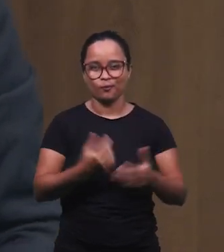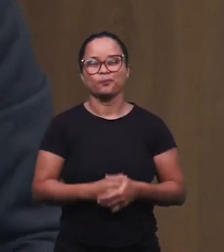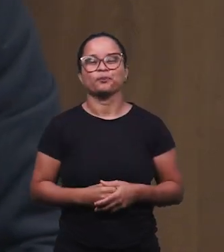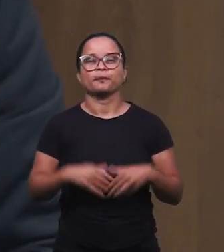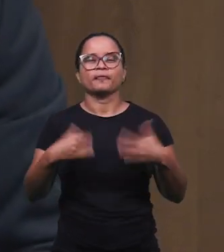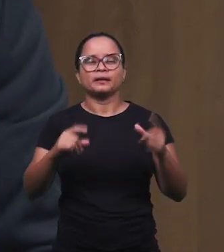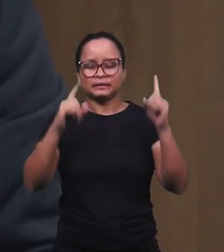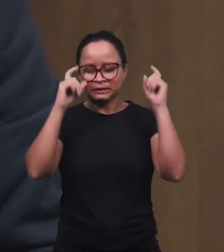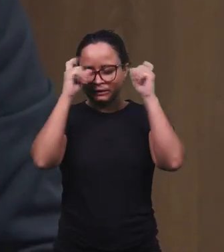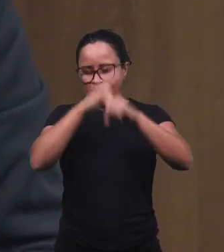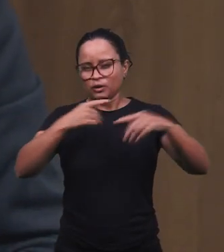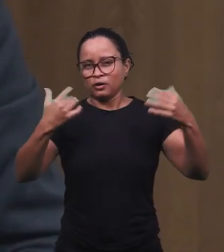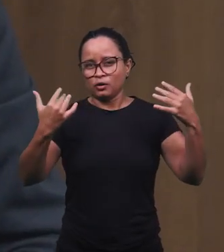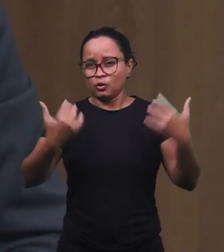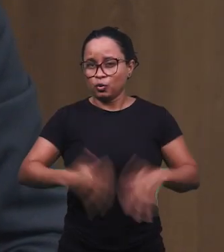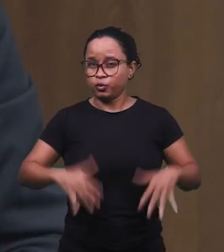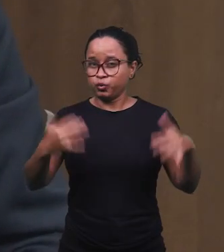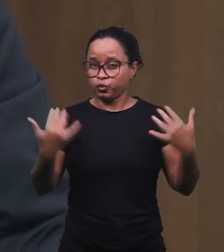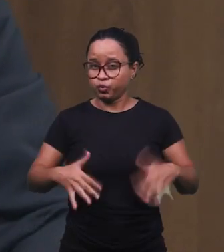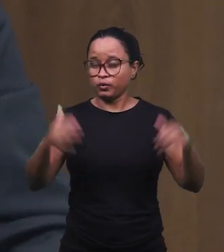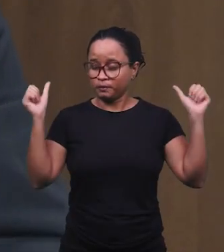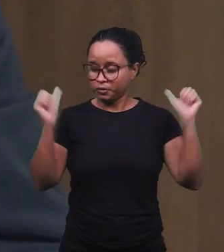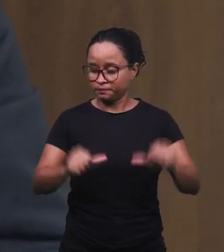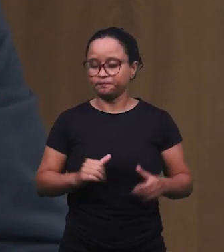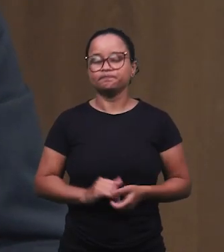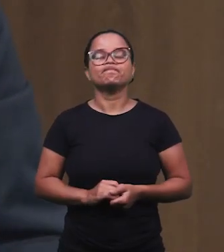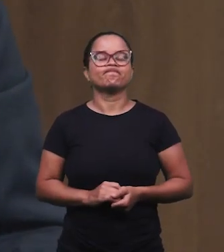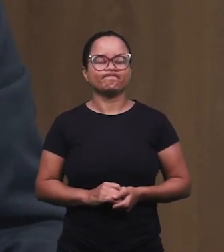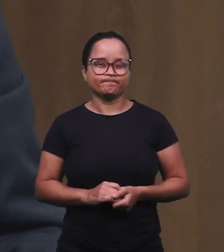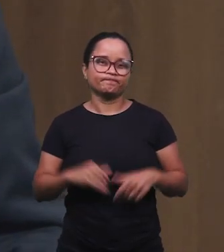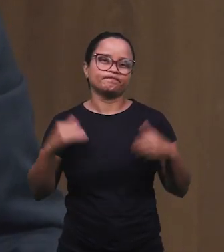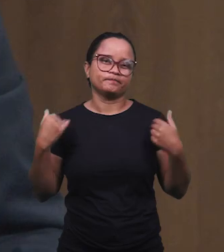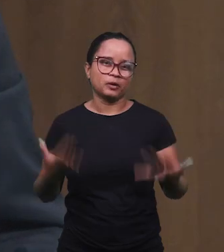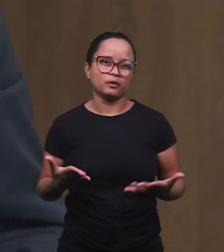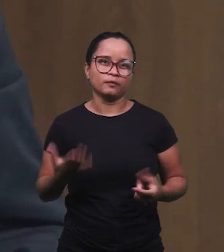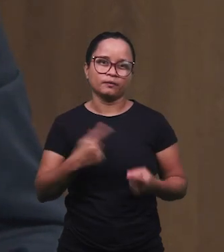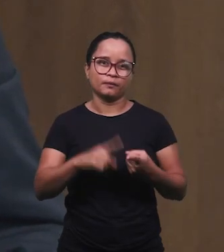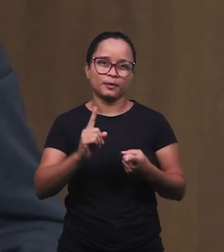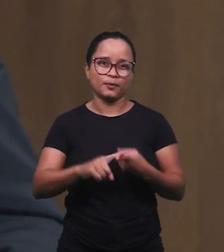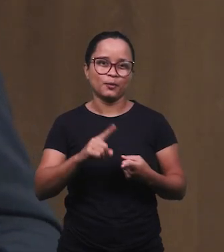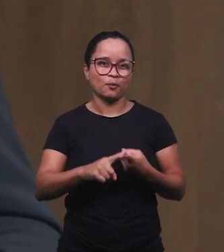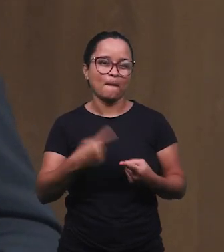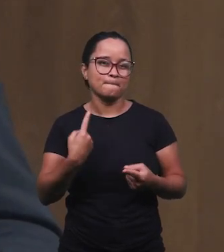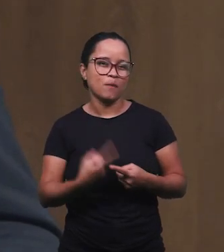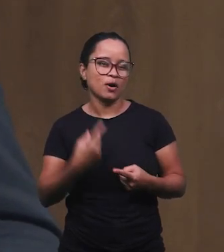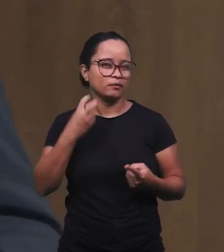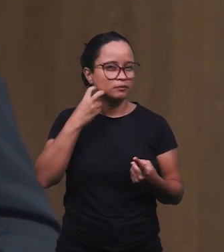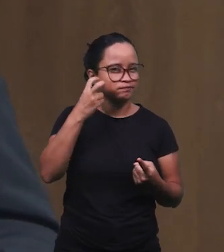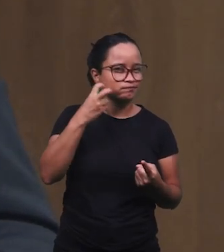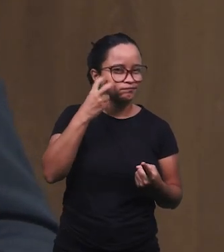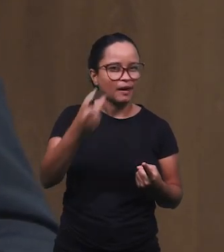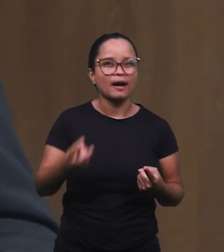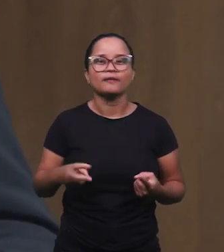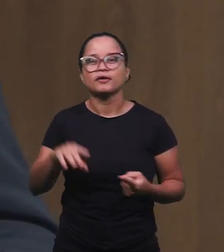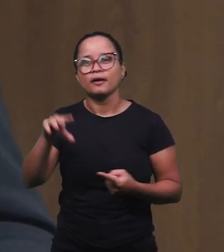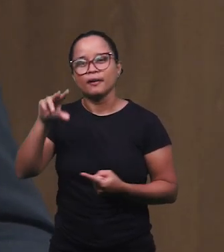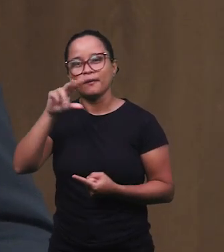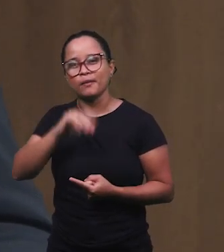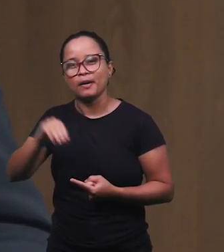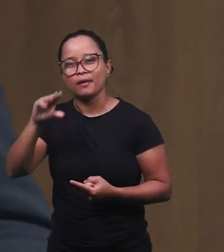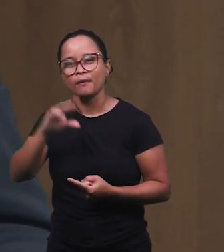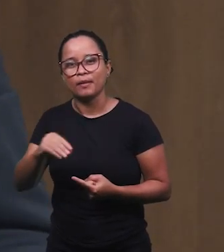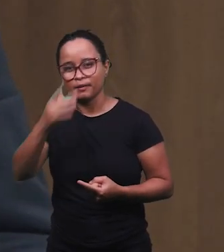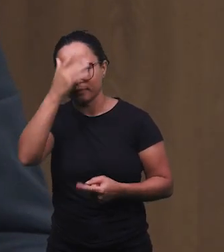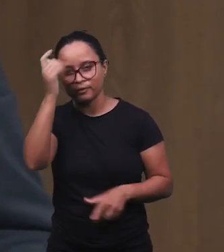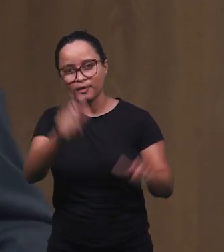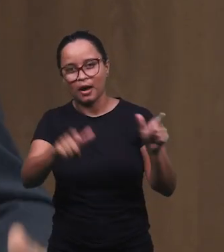a maior dificuldade? E aí eu puxo, obviamente, primeiro pela timidez, né? Falar em público, e mesmo que você fale assim,